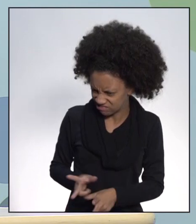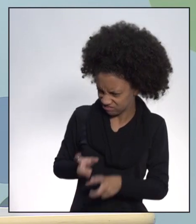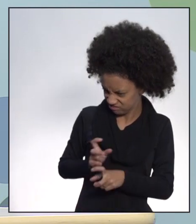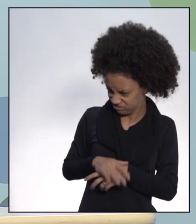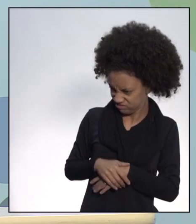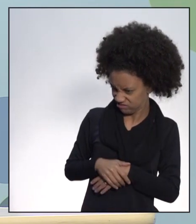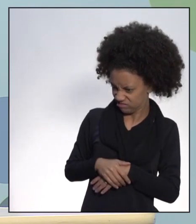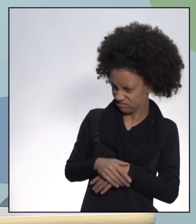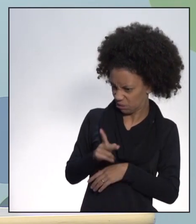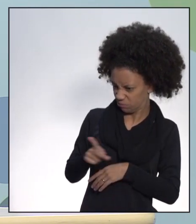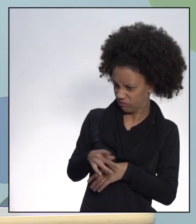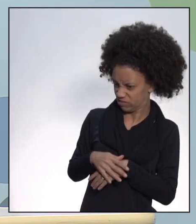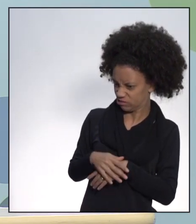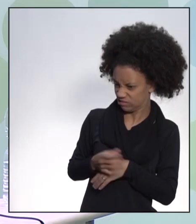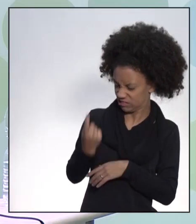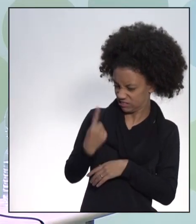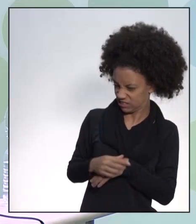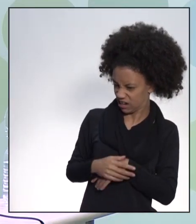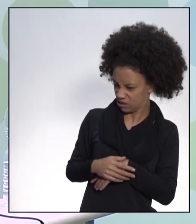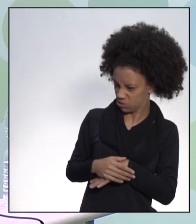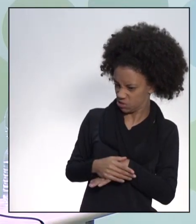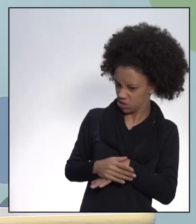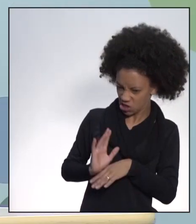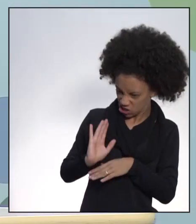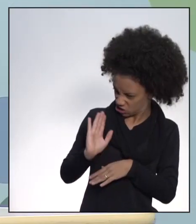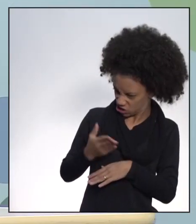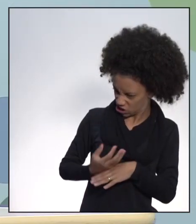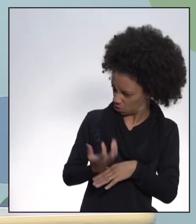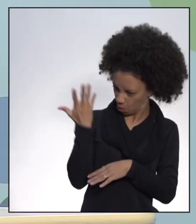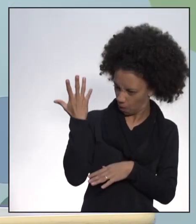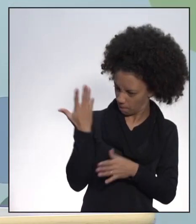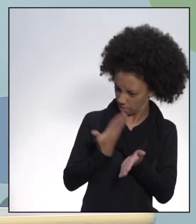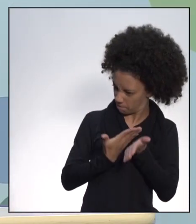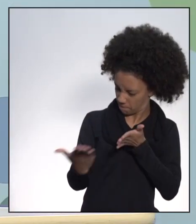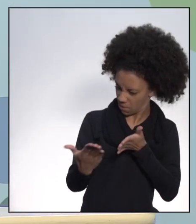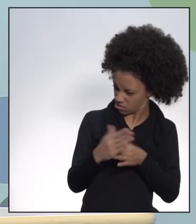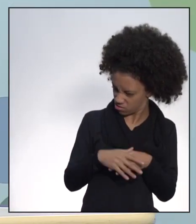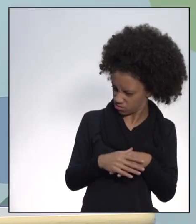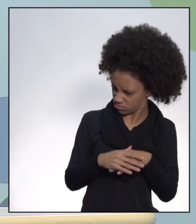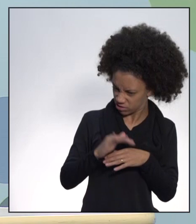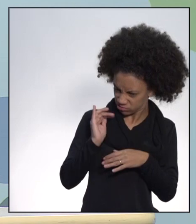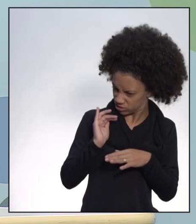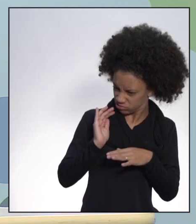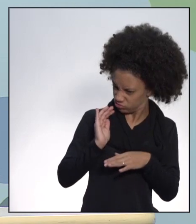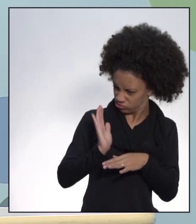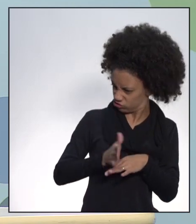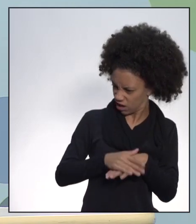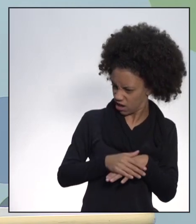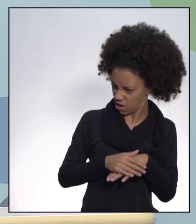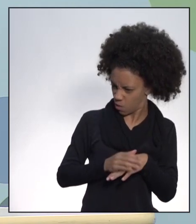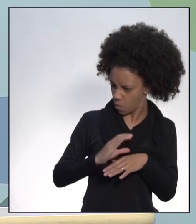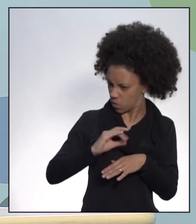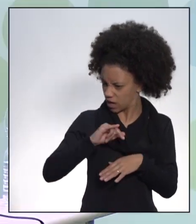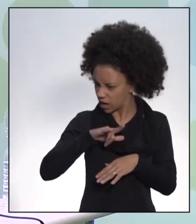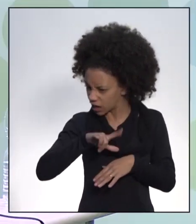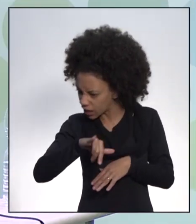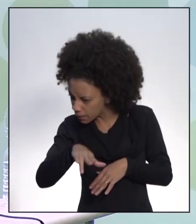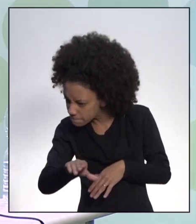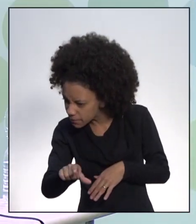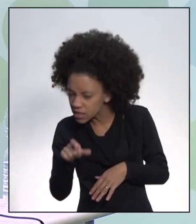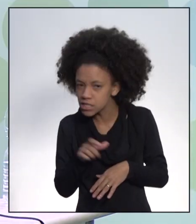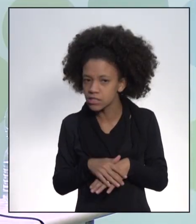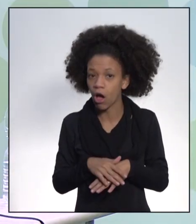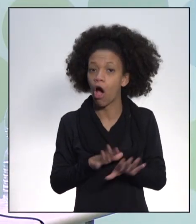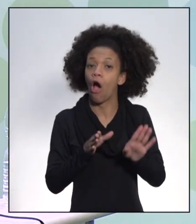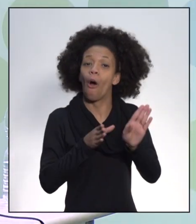né? Né? Já no começo, né, da Já no história. começo da história parece que já está contendo lá um clímax, né? Então, recomendação de leitura da professora